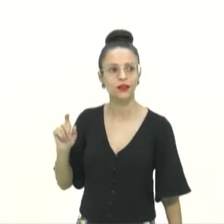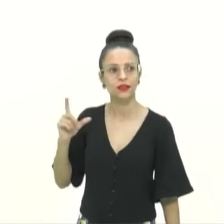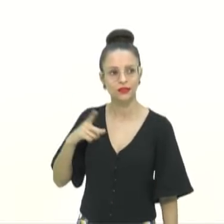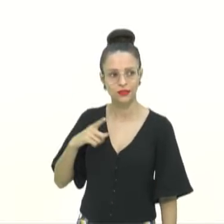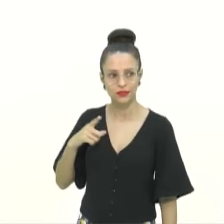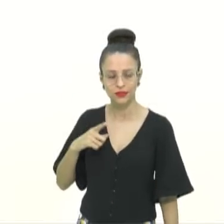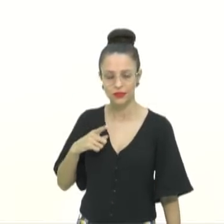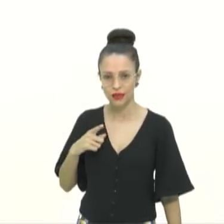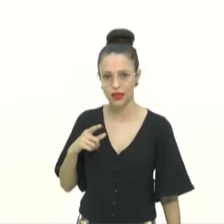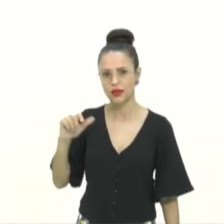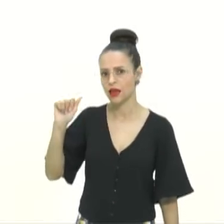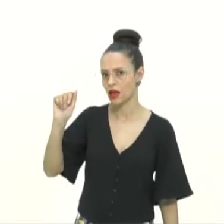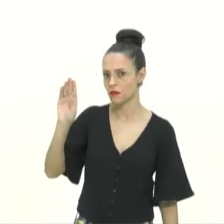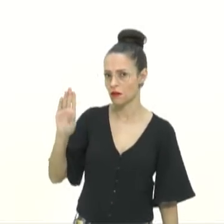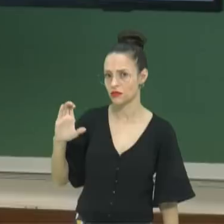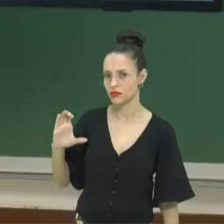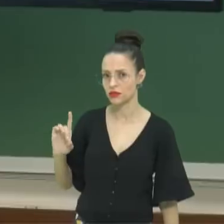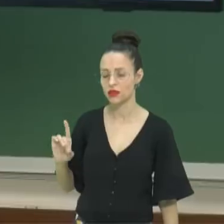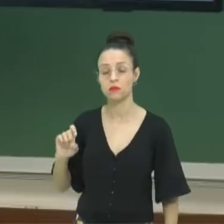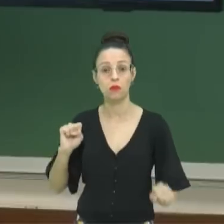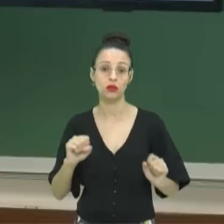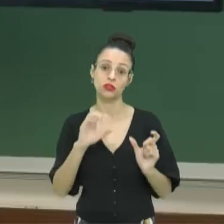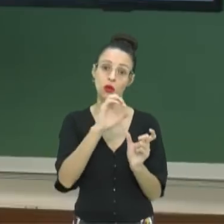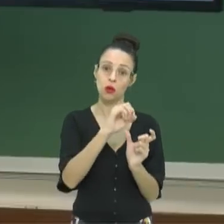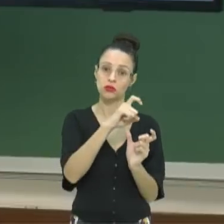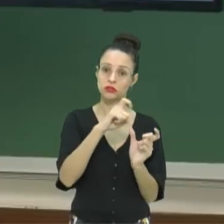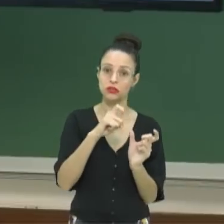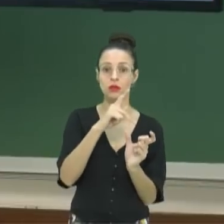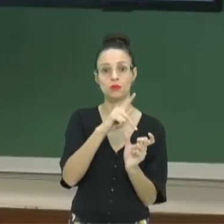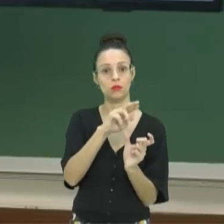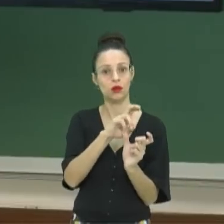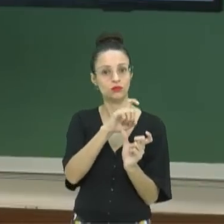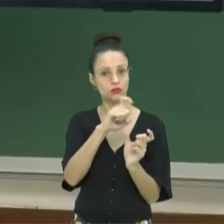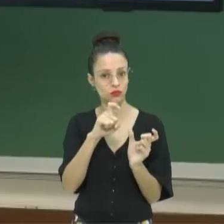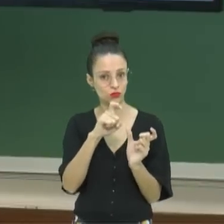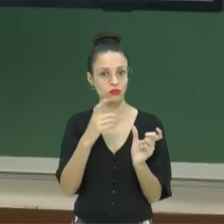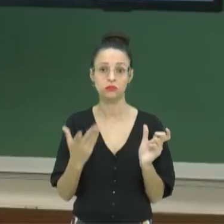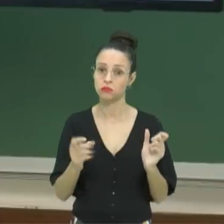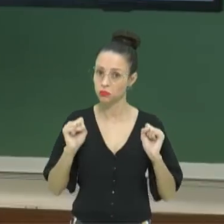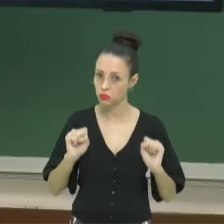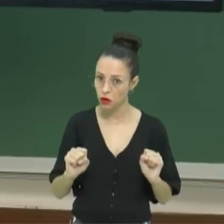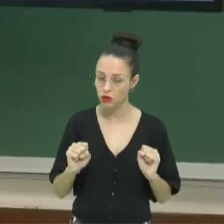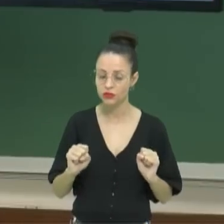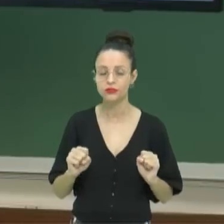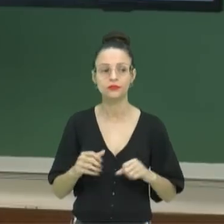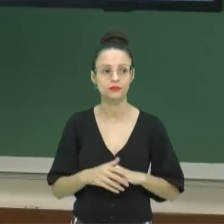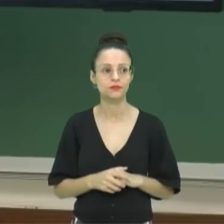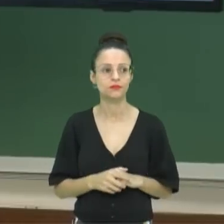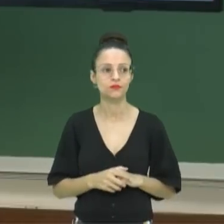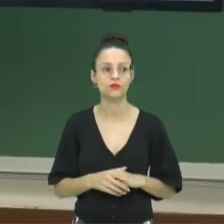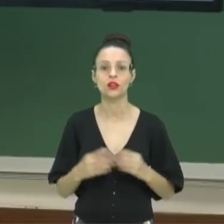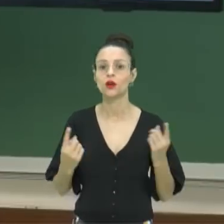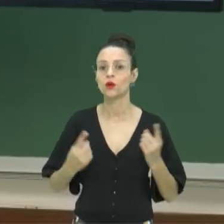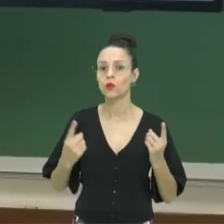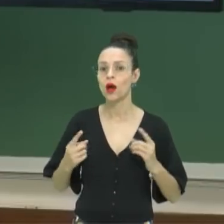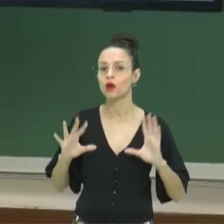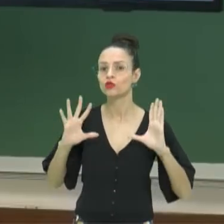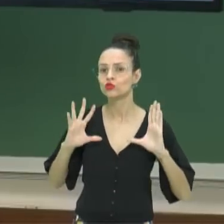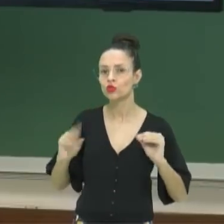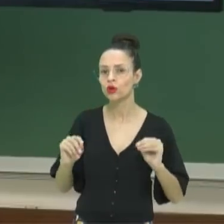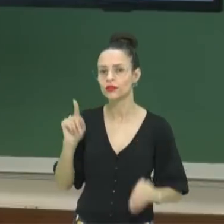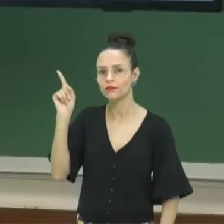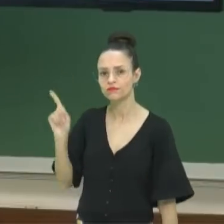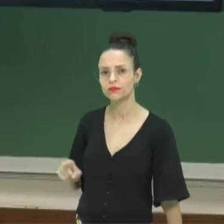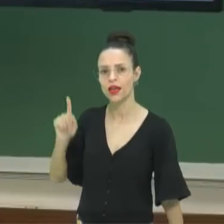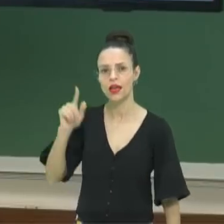alternativa que pode ter oxítona e proparoxítona, né? Está dizendo isso, então. Qual delas todas